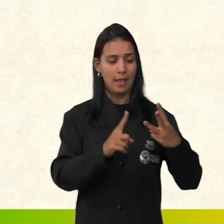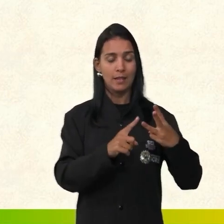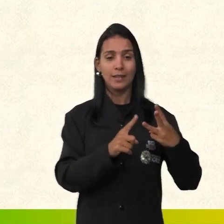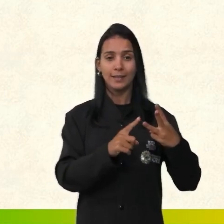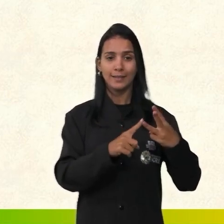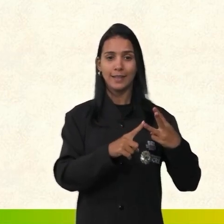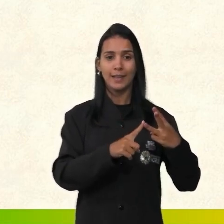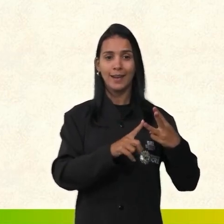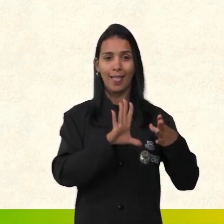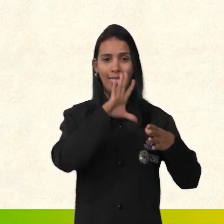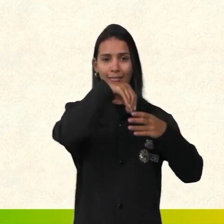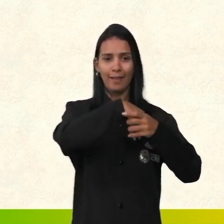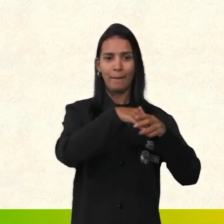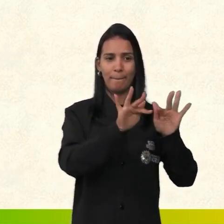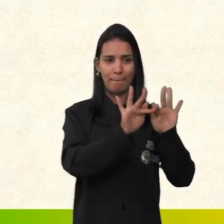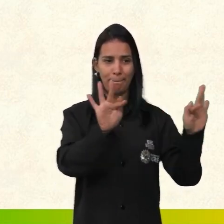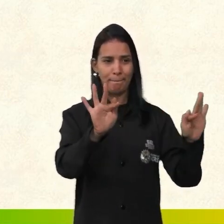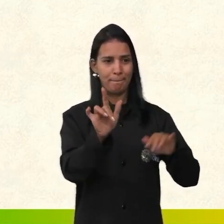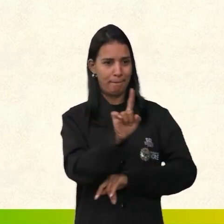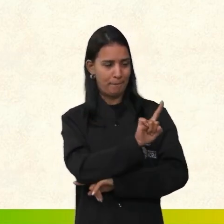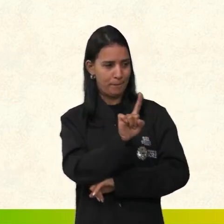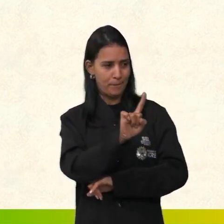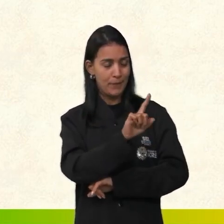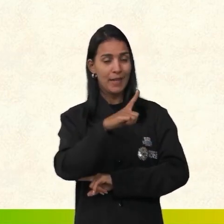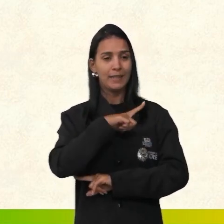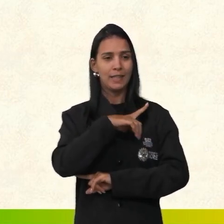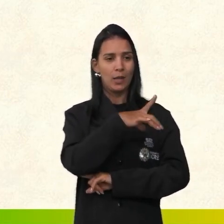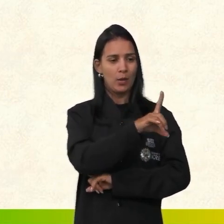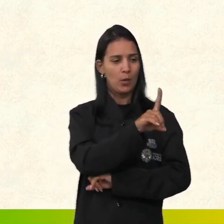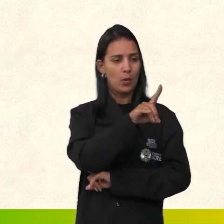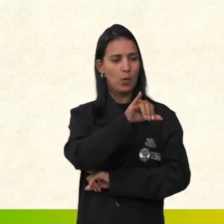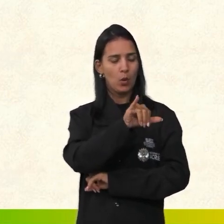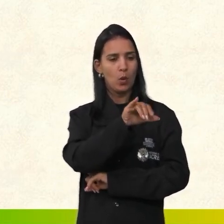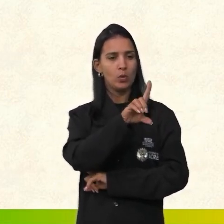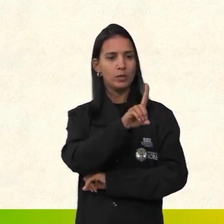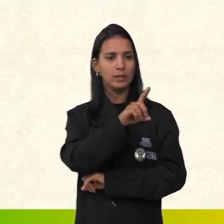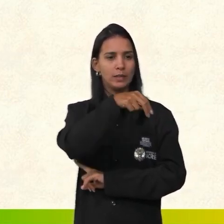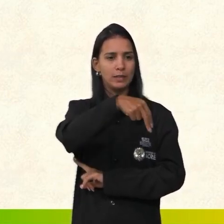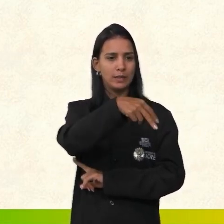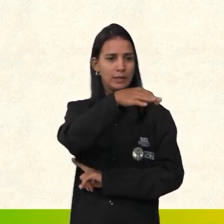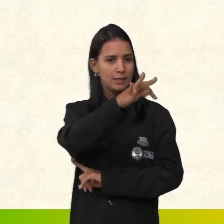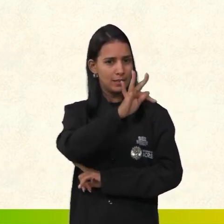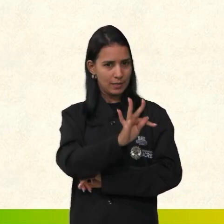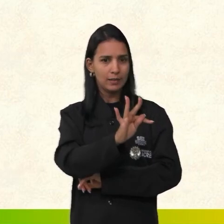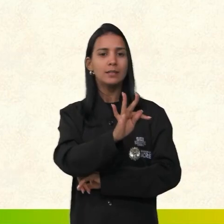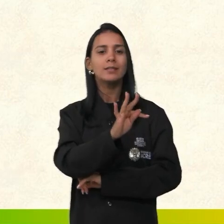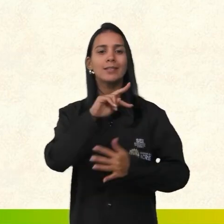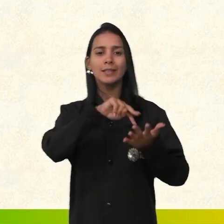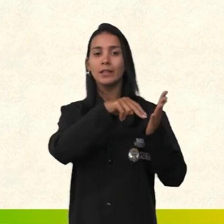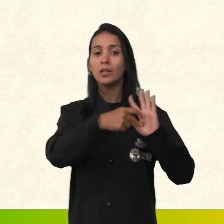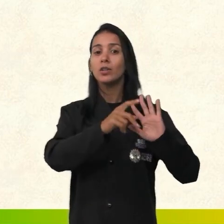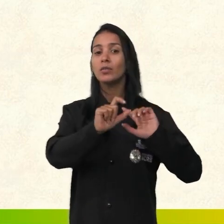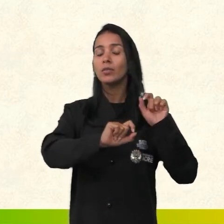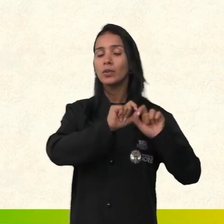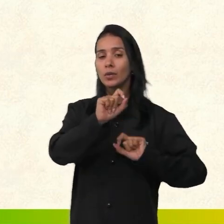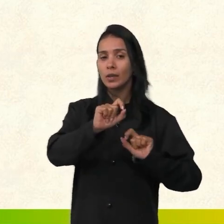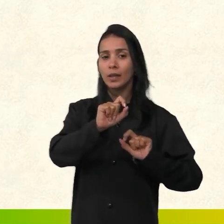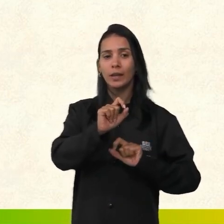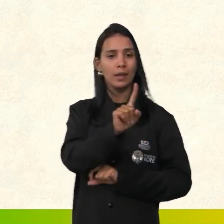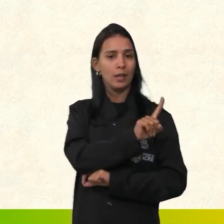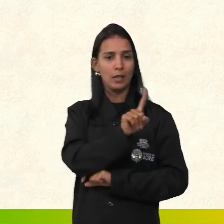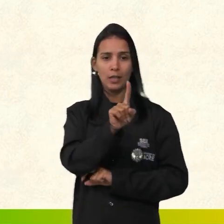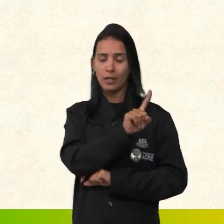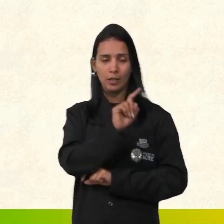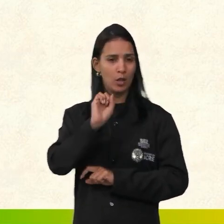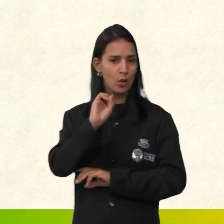didn't, porque ele vai indicar que algo não aconteceu, algo não ocorreu. Então, nós vamos